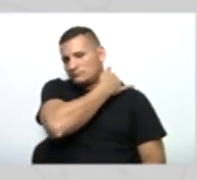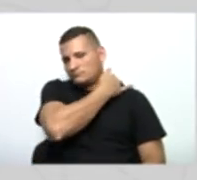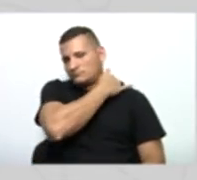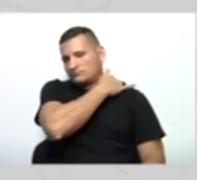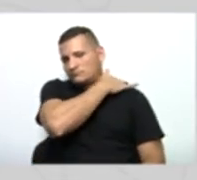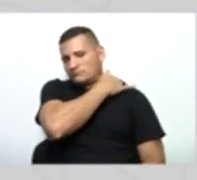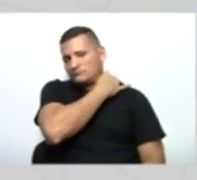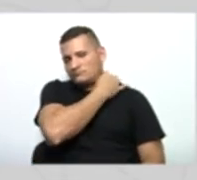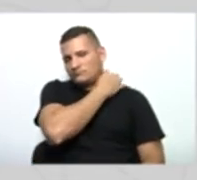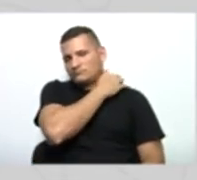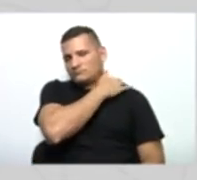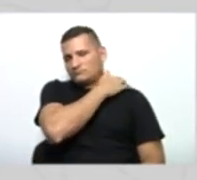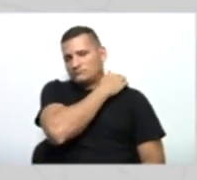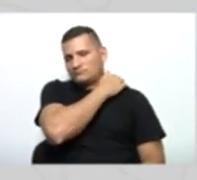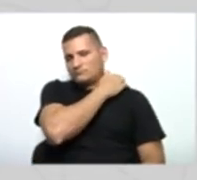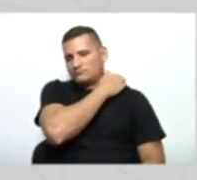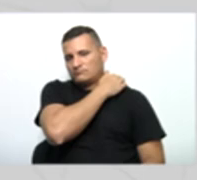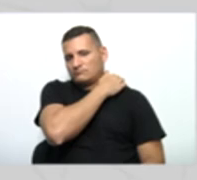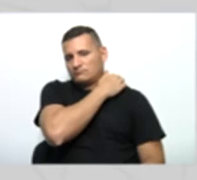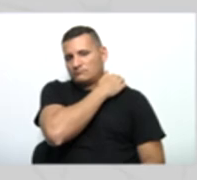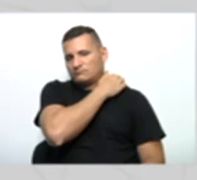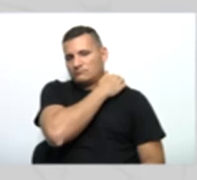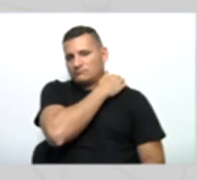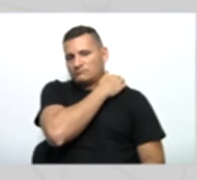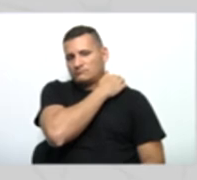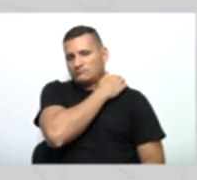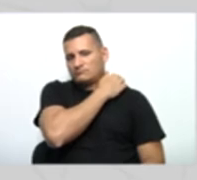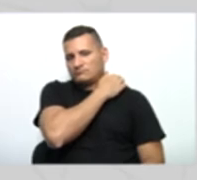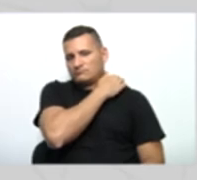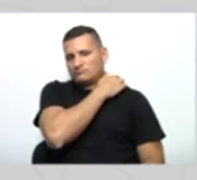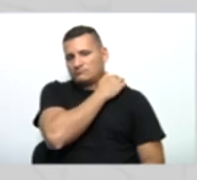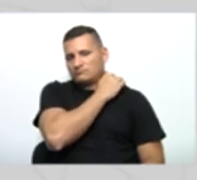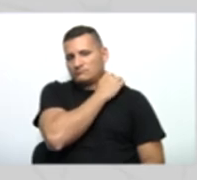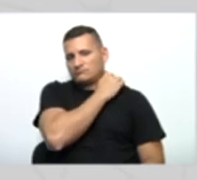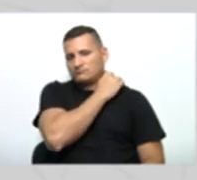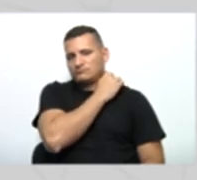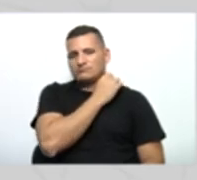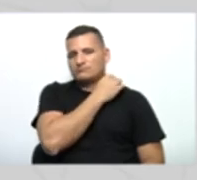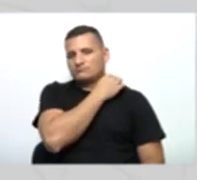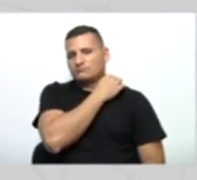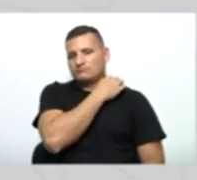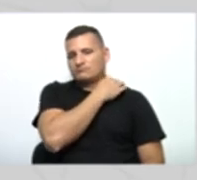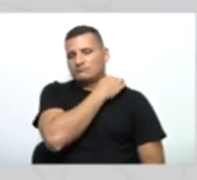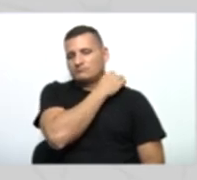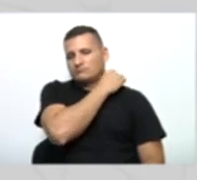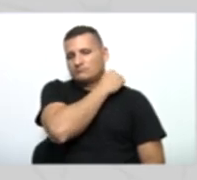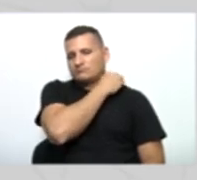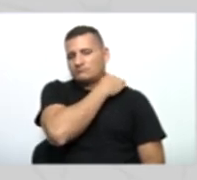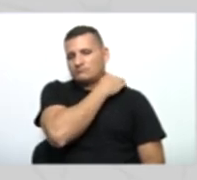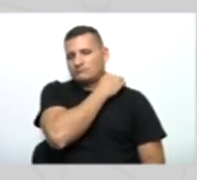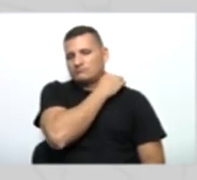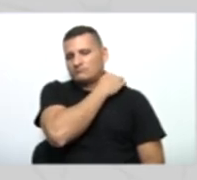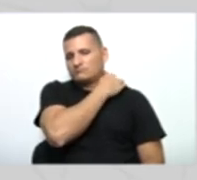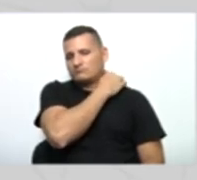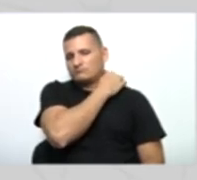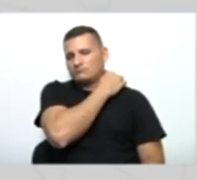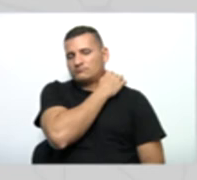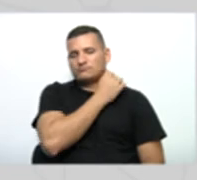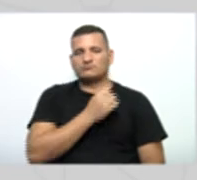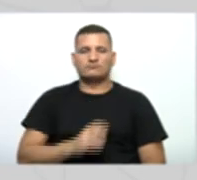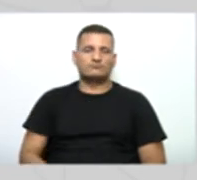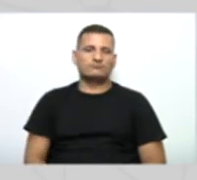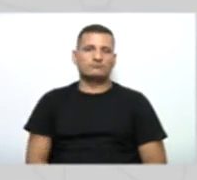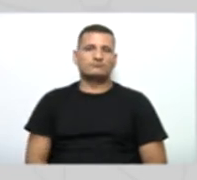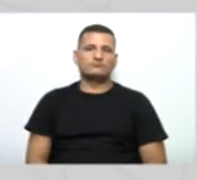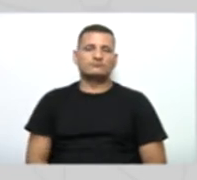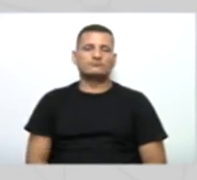Aí o usuário vai digitar o nome dele. Aí você vai pegar a sua lista, nomes, utilizar o comando append